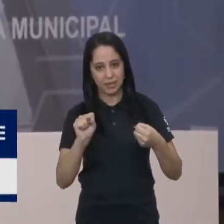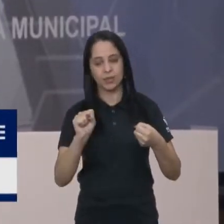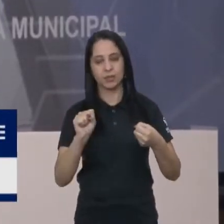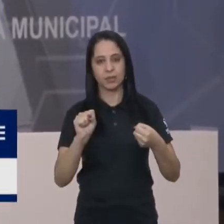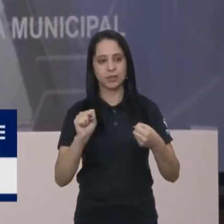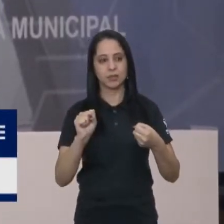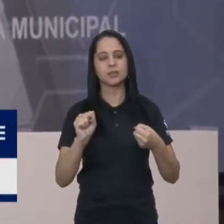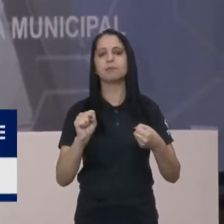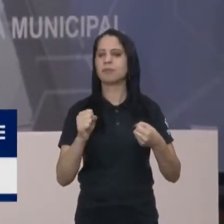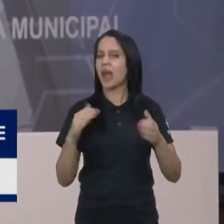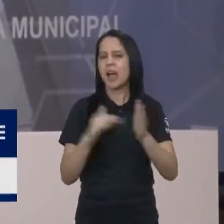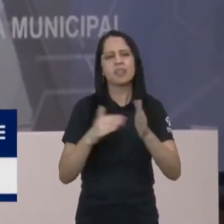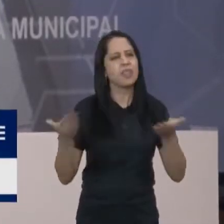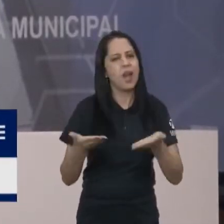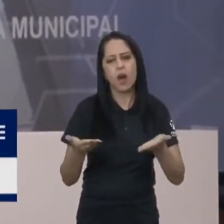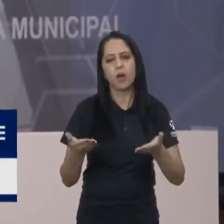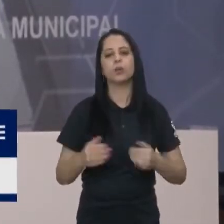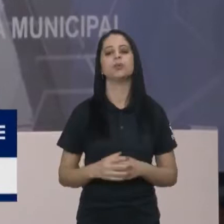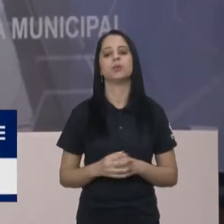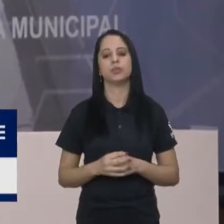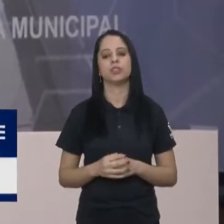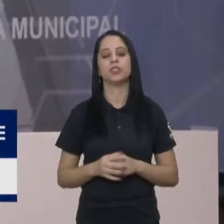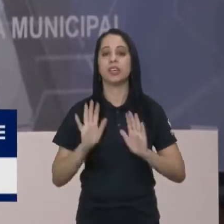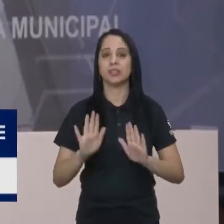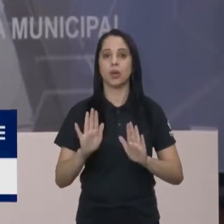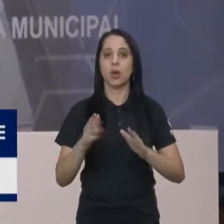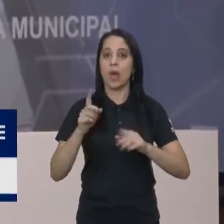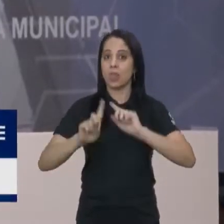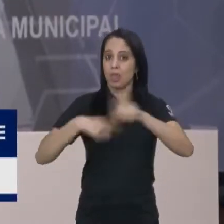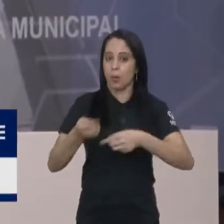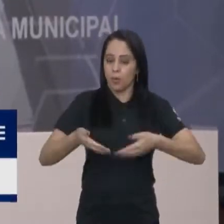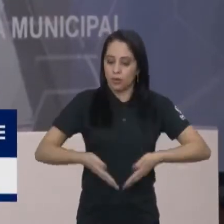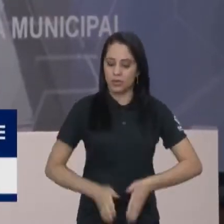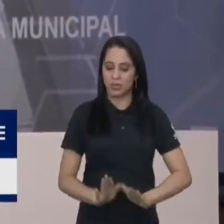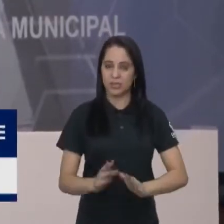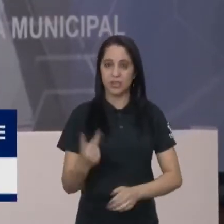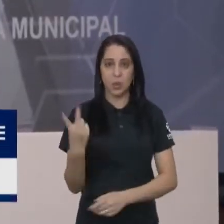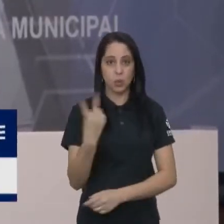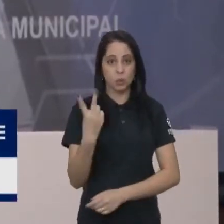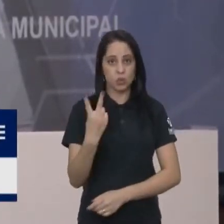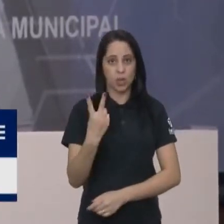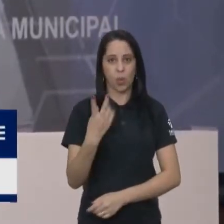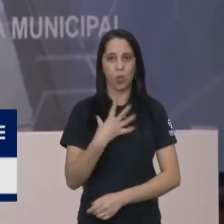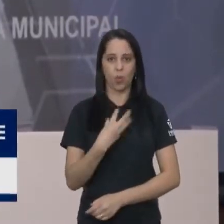até os dias de hoje. Lá nasceu o segundo filho, o Luiz Felipe.